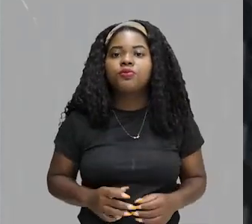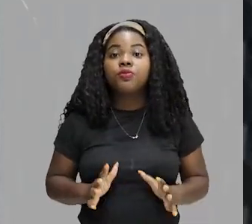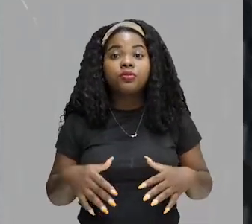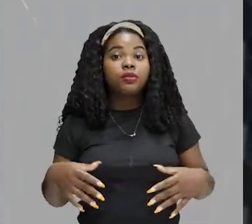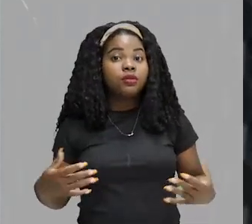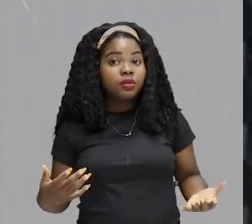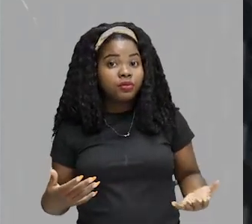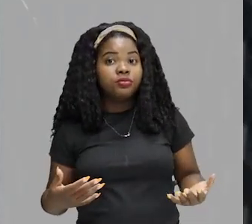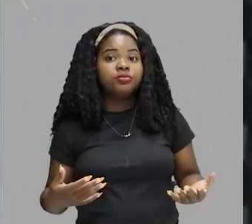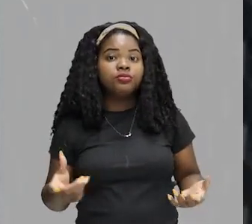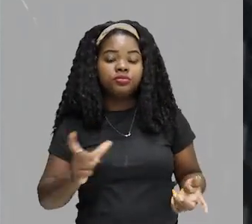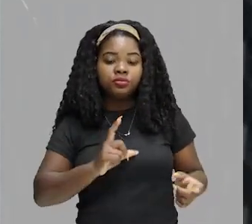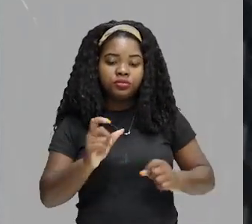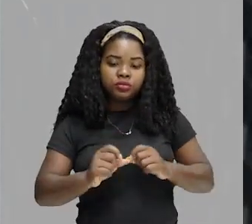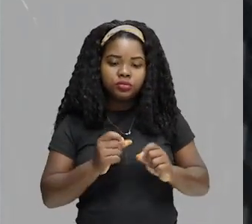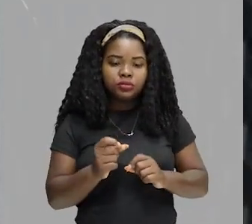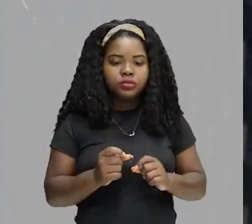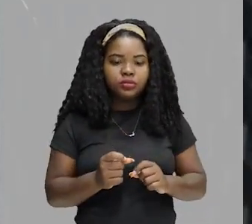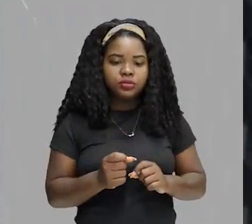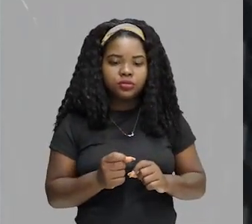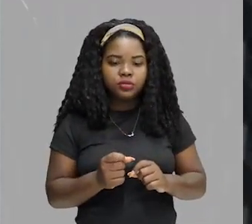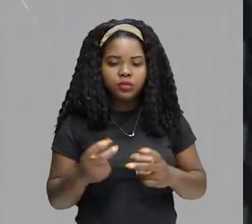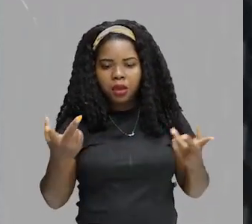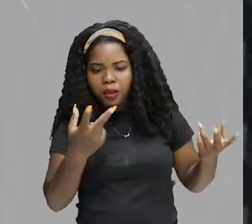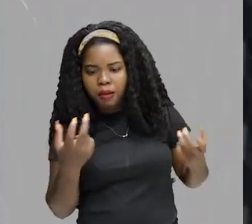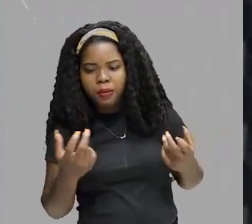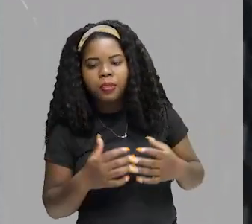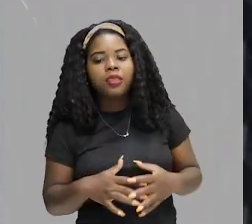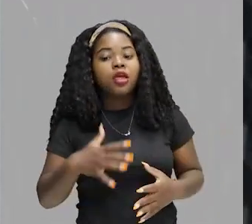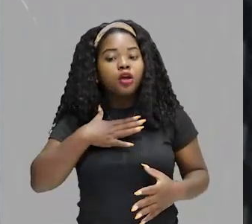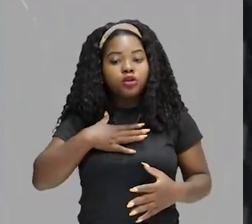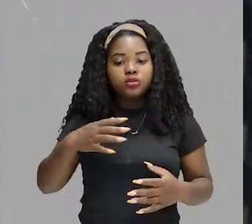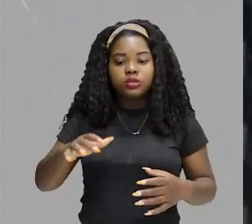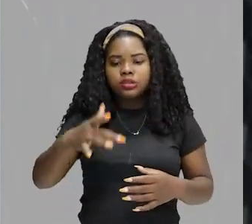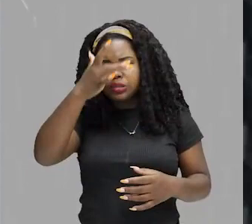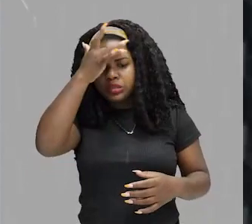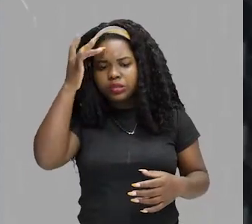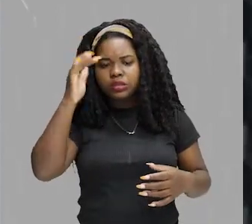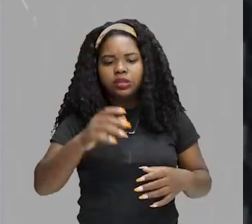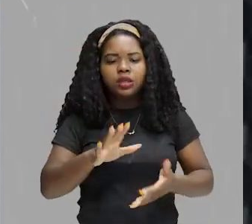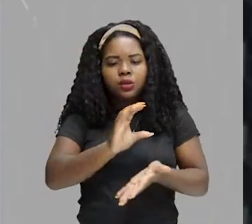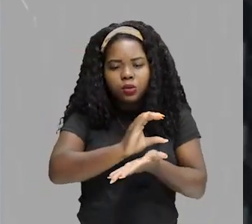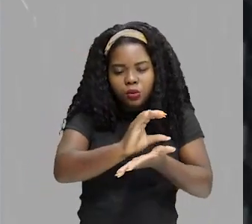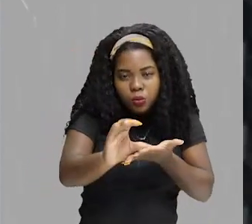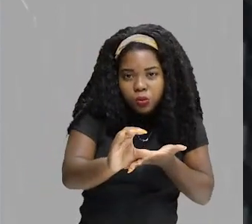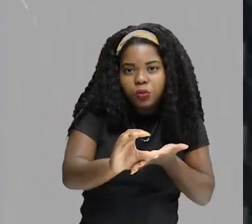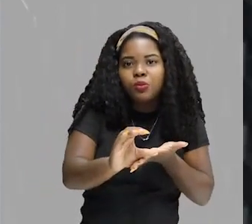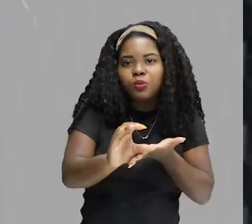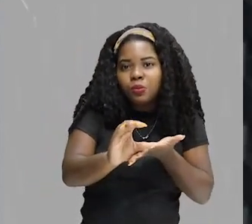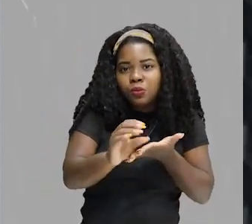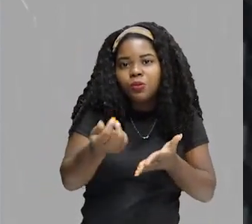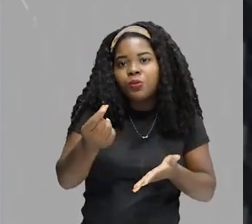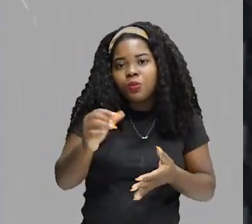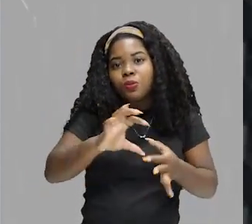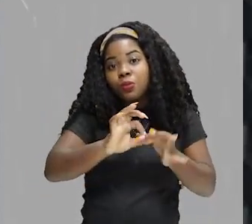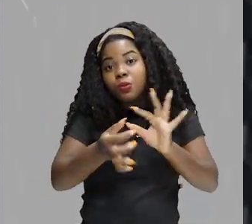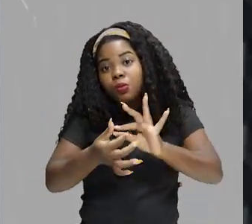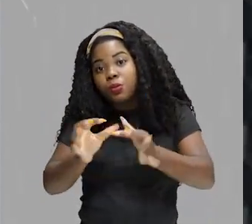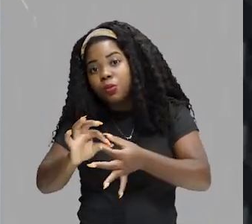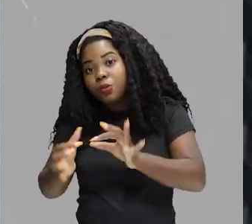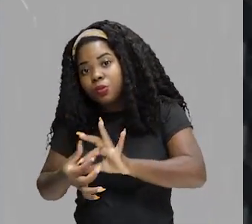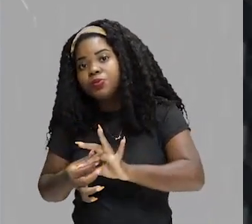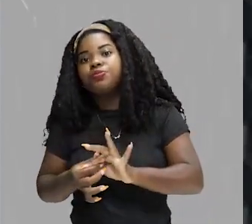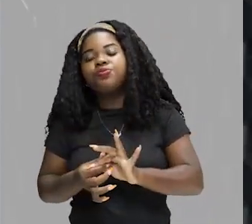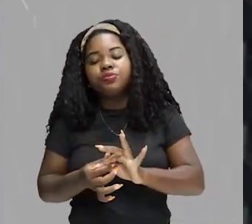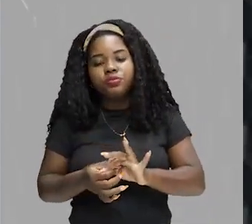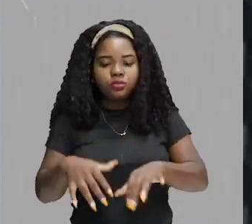Então, e ele tem a atração, ele tem o potencial de gerar lucros para as Olimpíadas. É